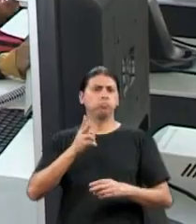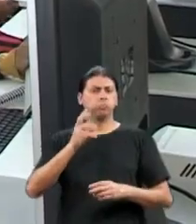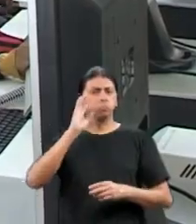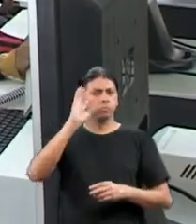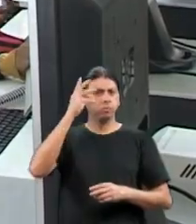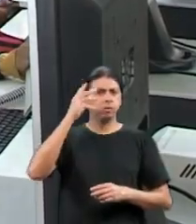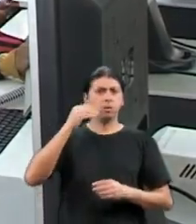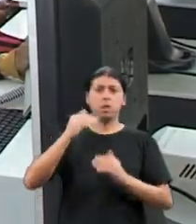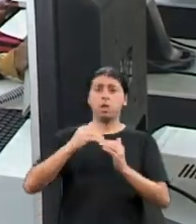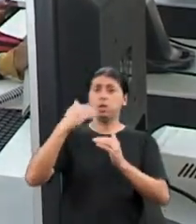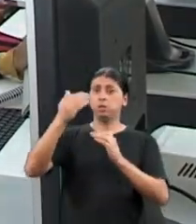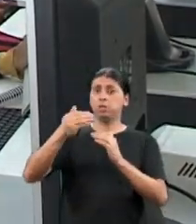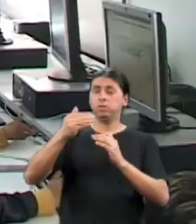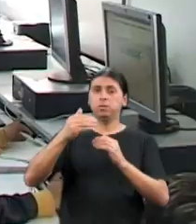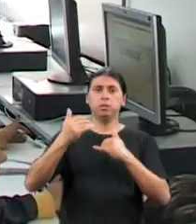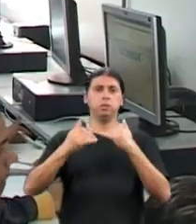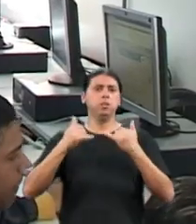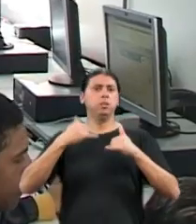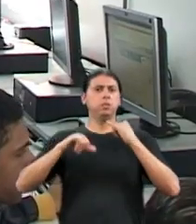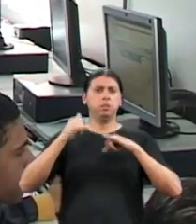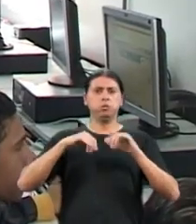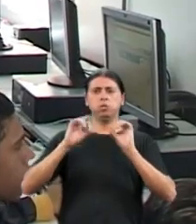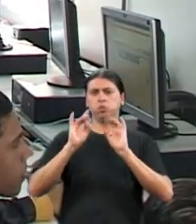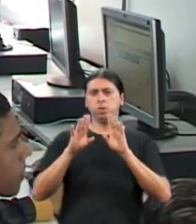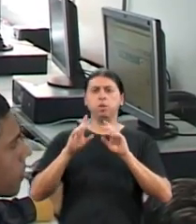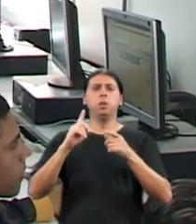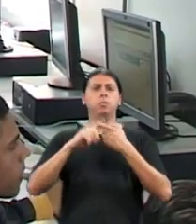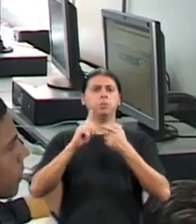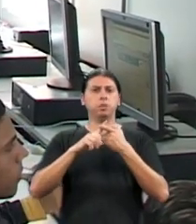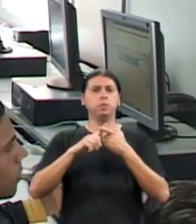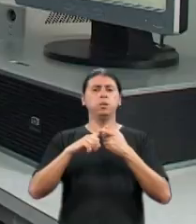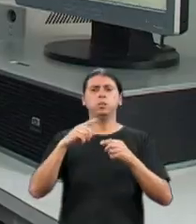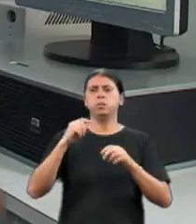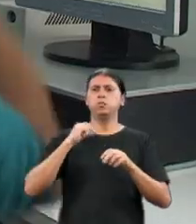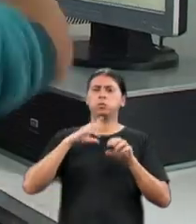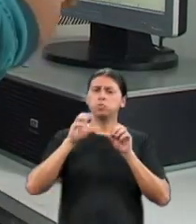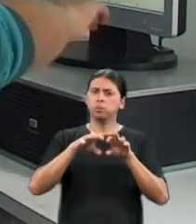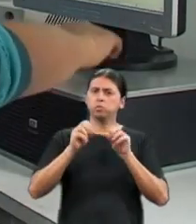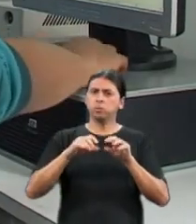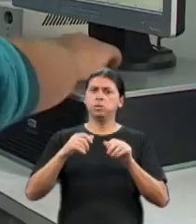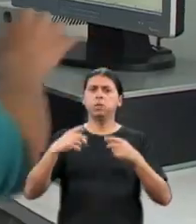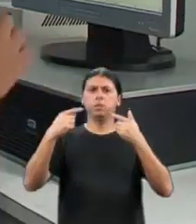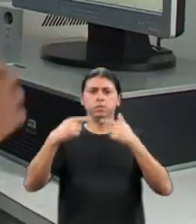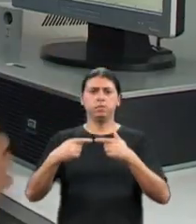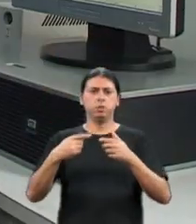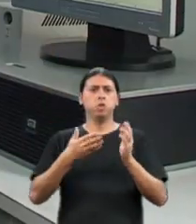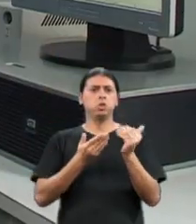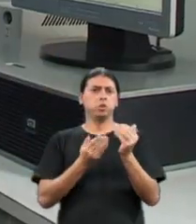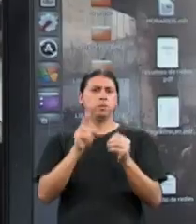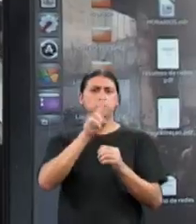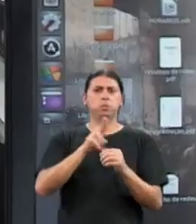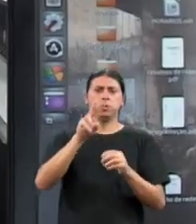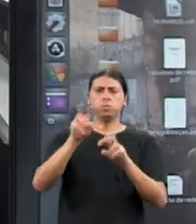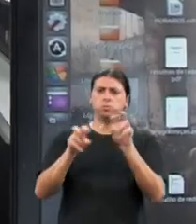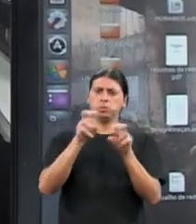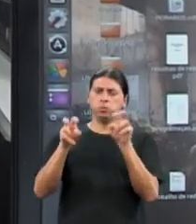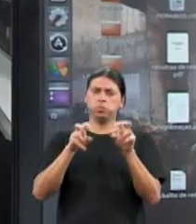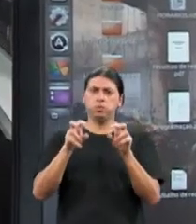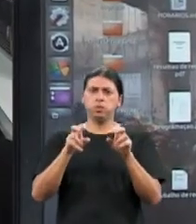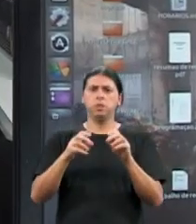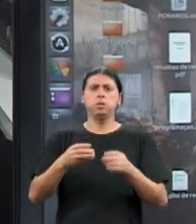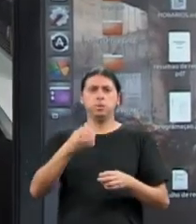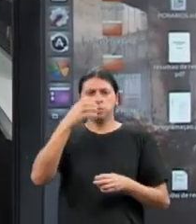áreas além do entretenimento. Para os educadores, ainda é um desafio fazer com que adolescentes utilizem o computador para